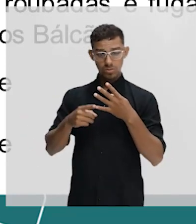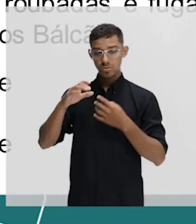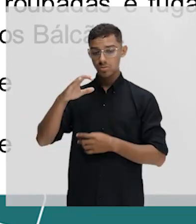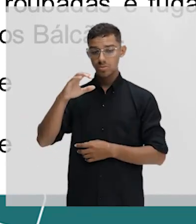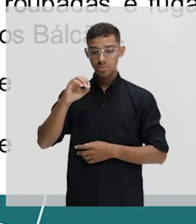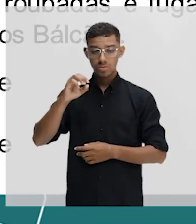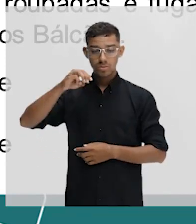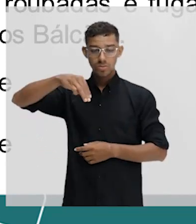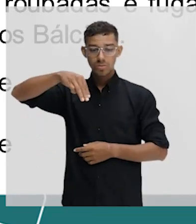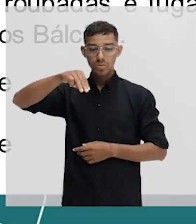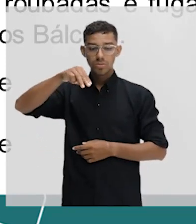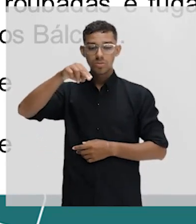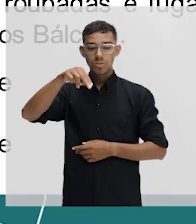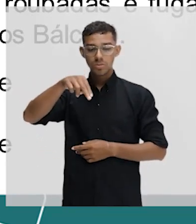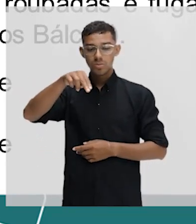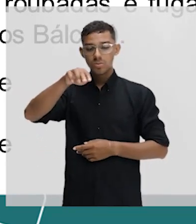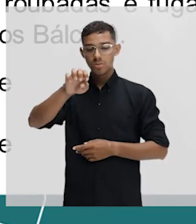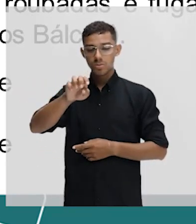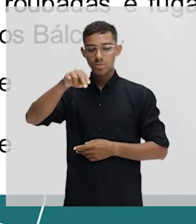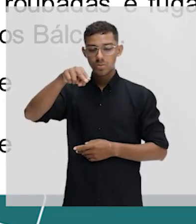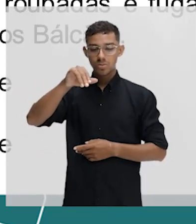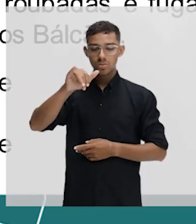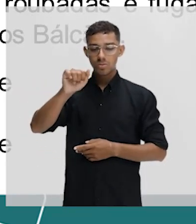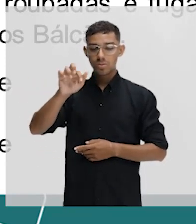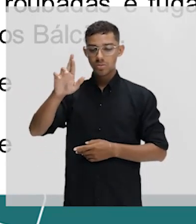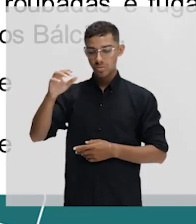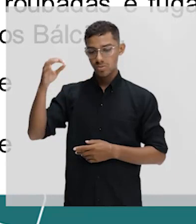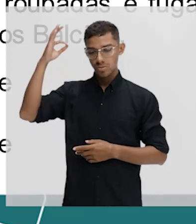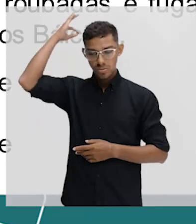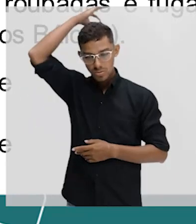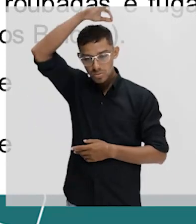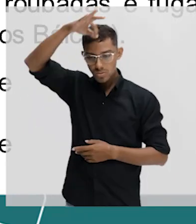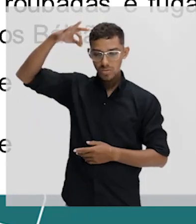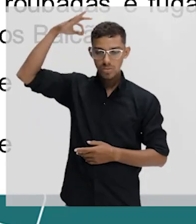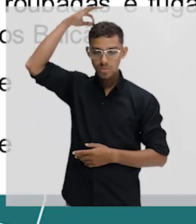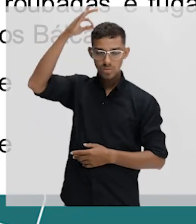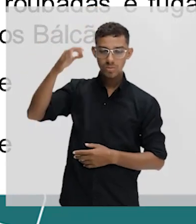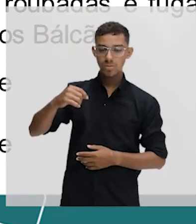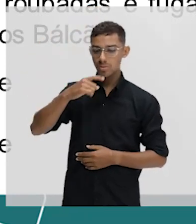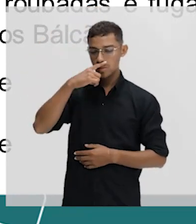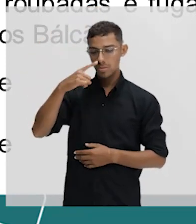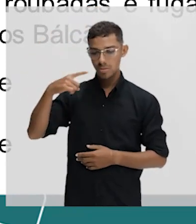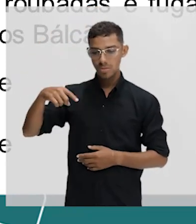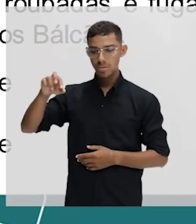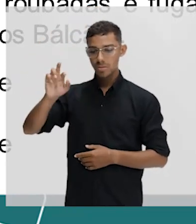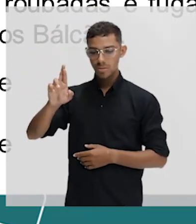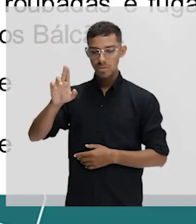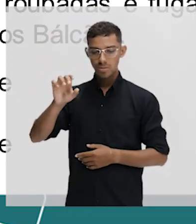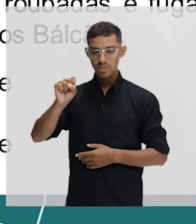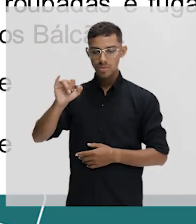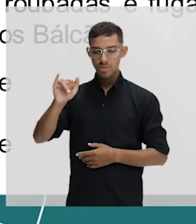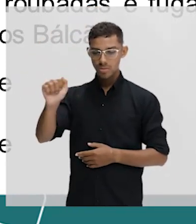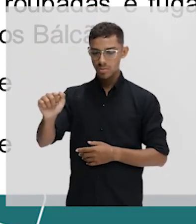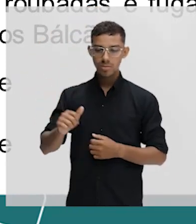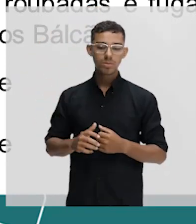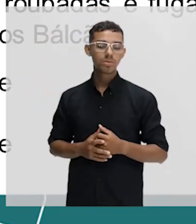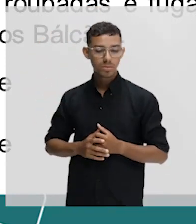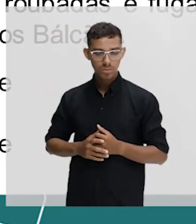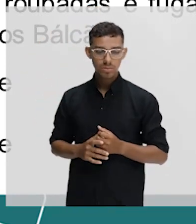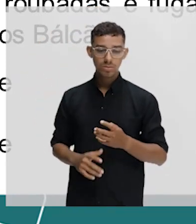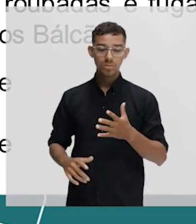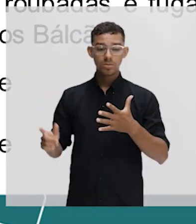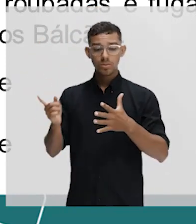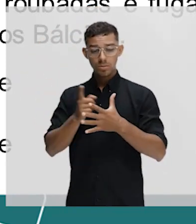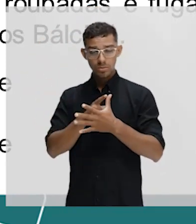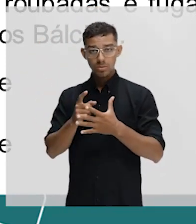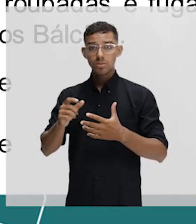mais espiritual, né, ele tem uma influência muito russa ali. E o período paleologiano, que é justamente onde tem o empobrecimento, que é a queda da